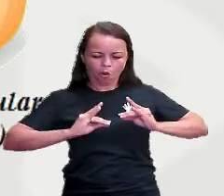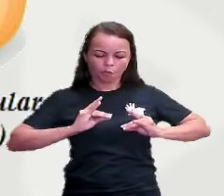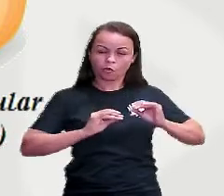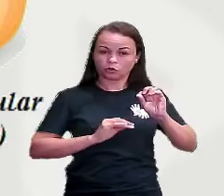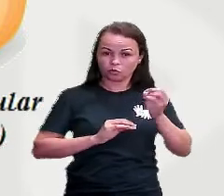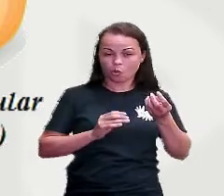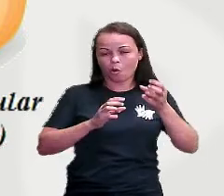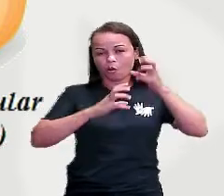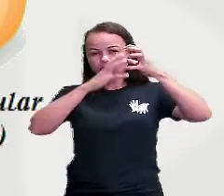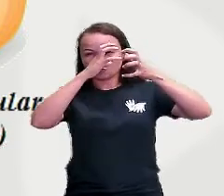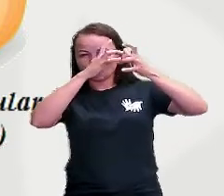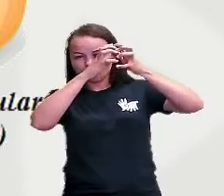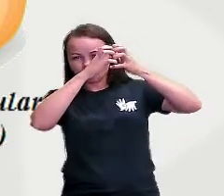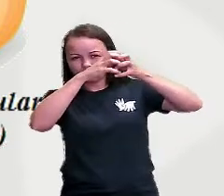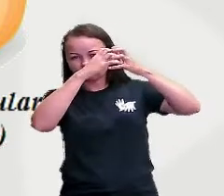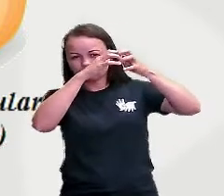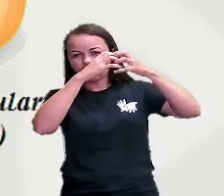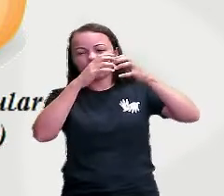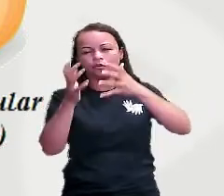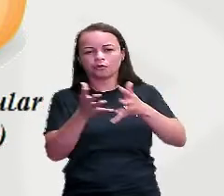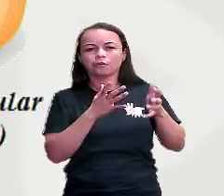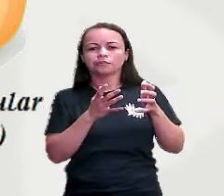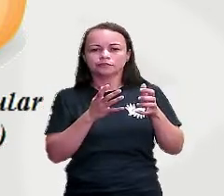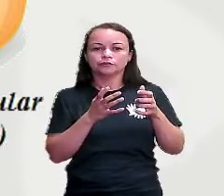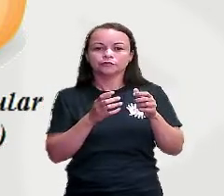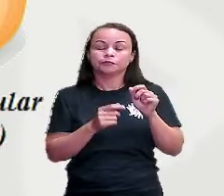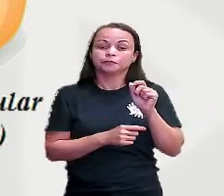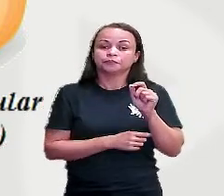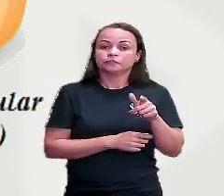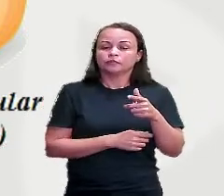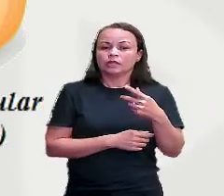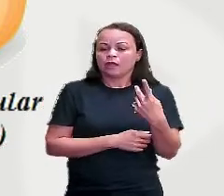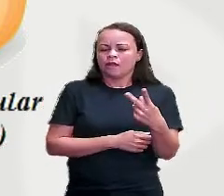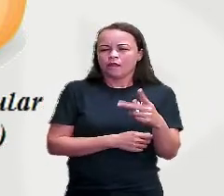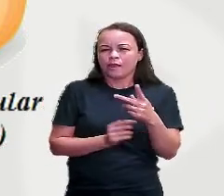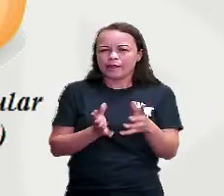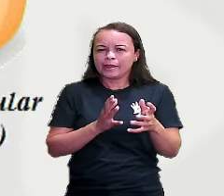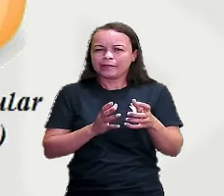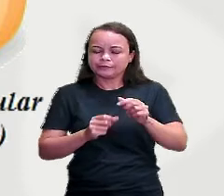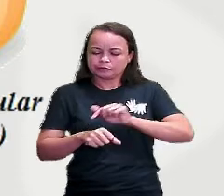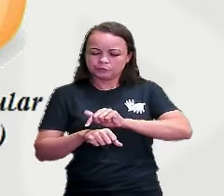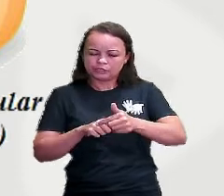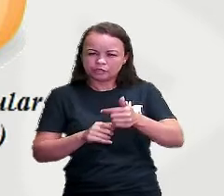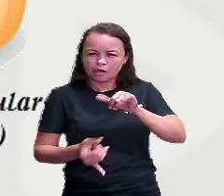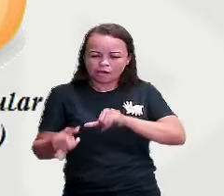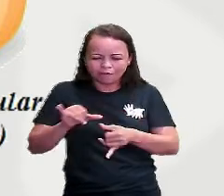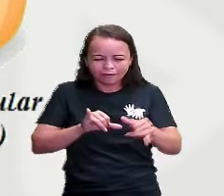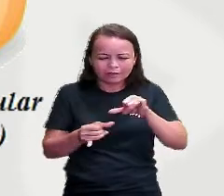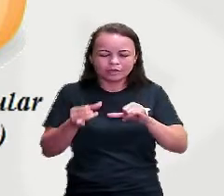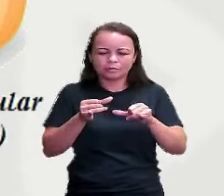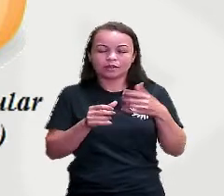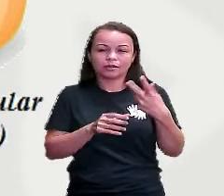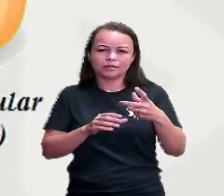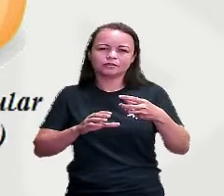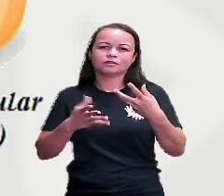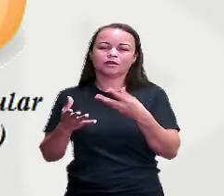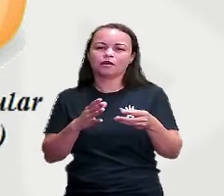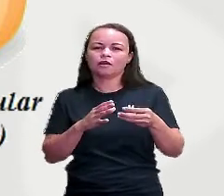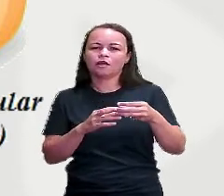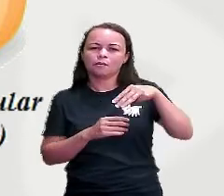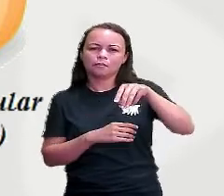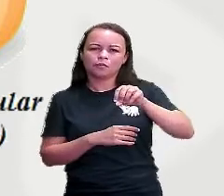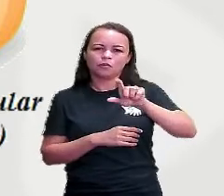os neurônios que secretam esses neurotransmissores. Essa substância química, essa molécula química, ela